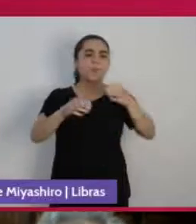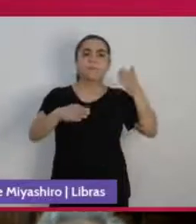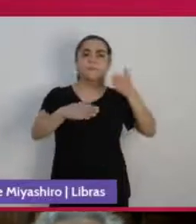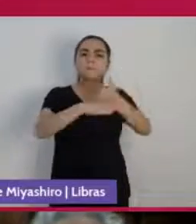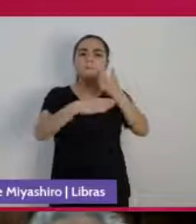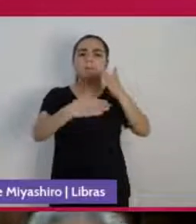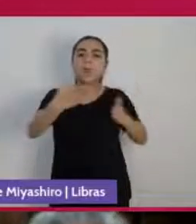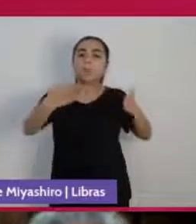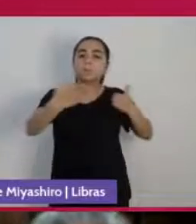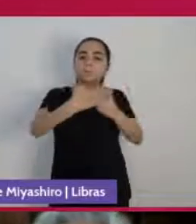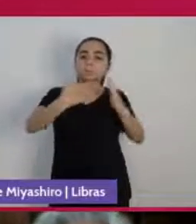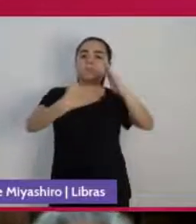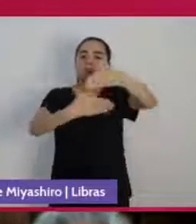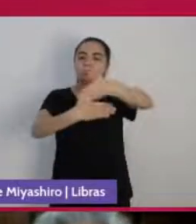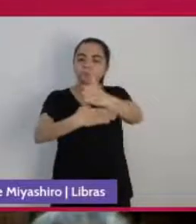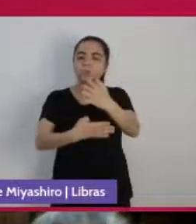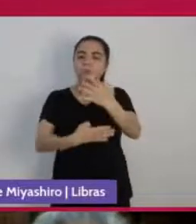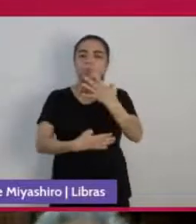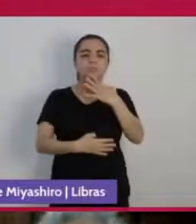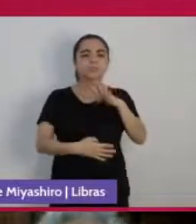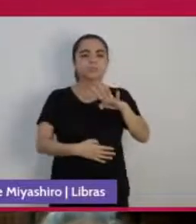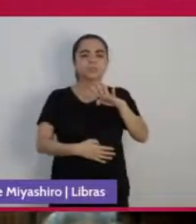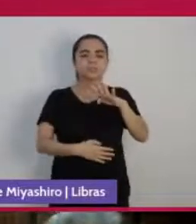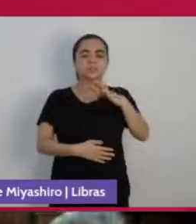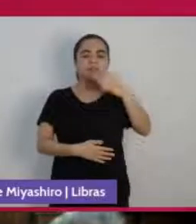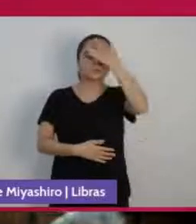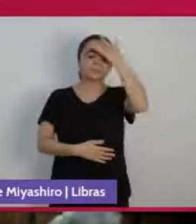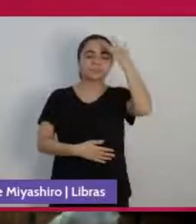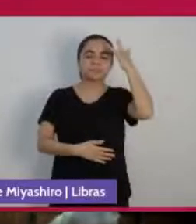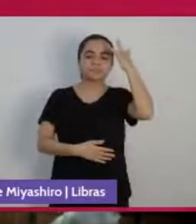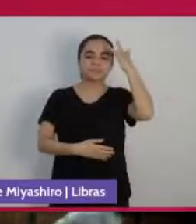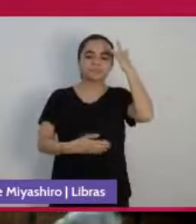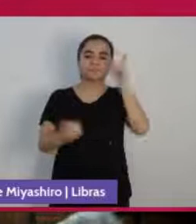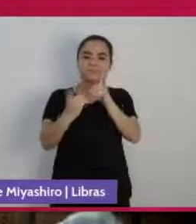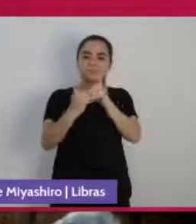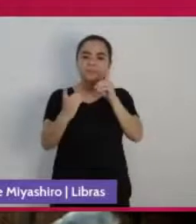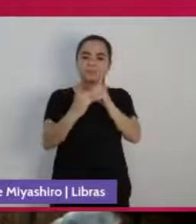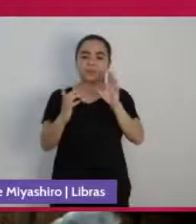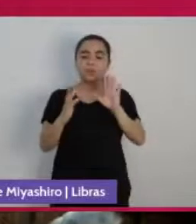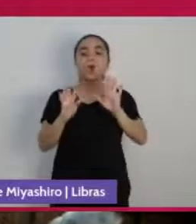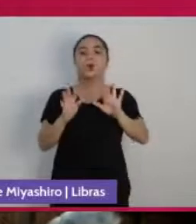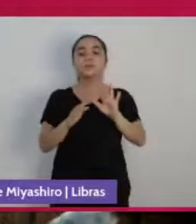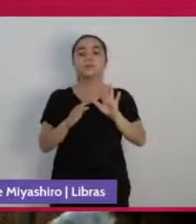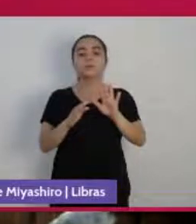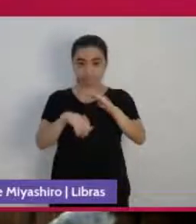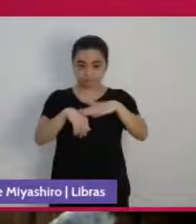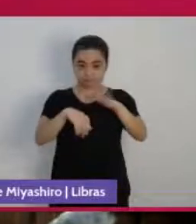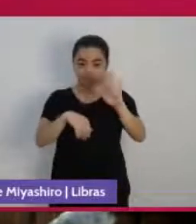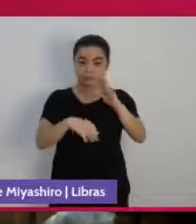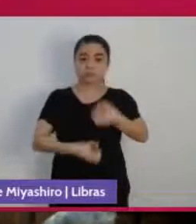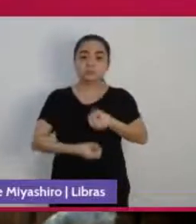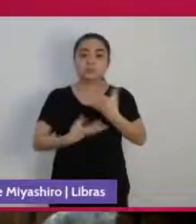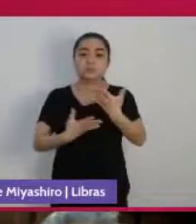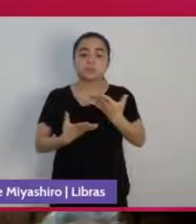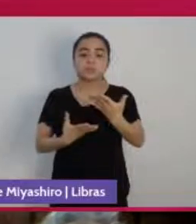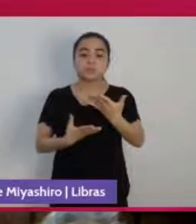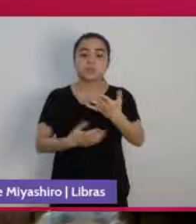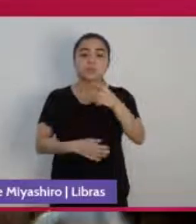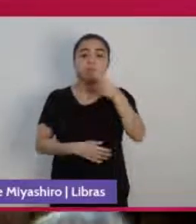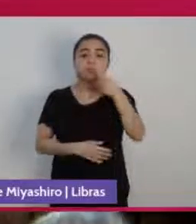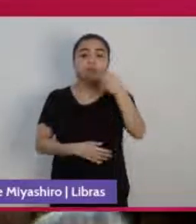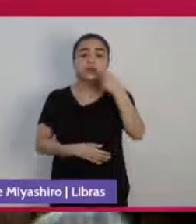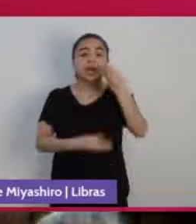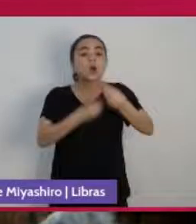barreira do desconhecido para a paciente. E mais, informe para a paciente como é